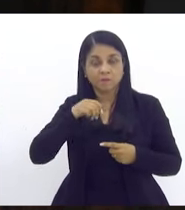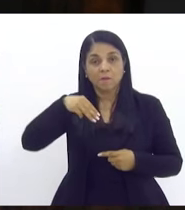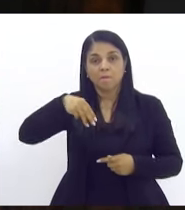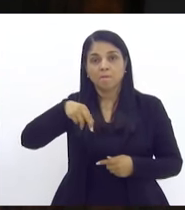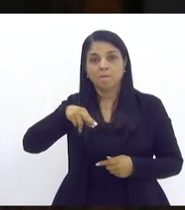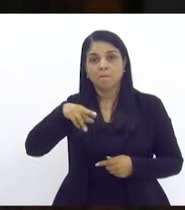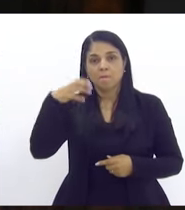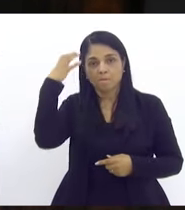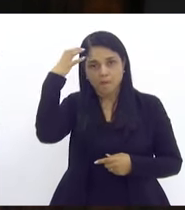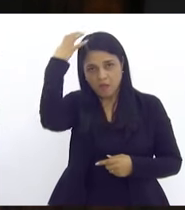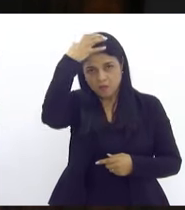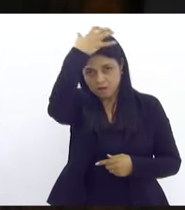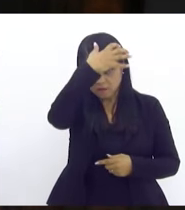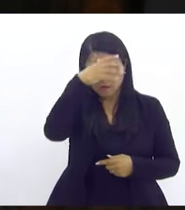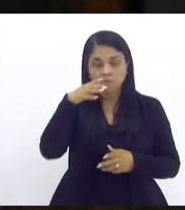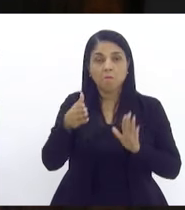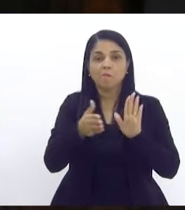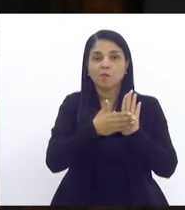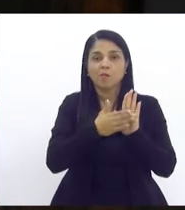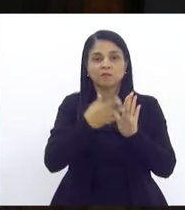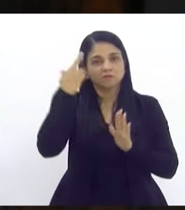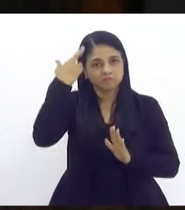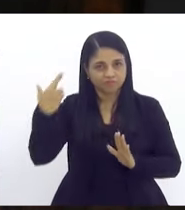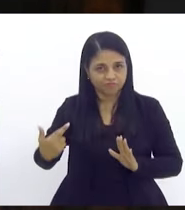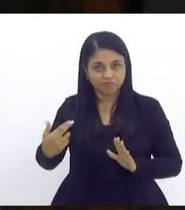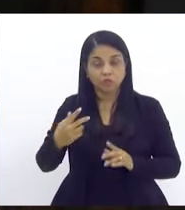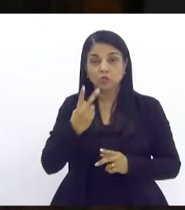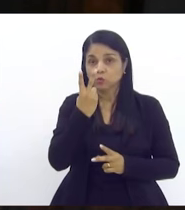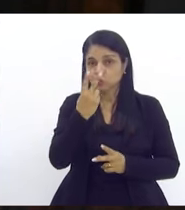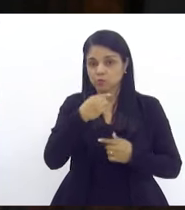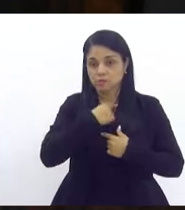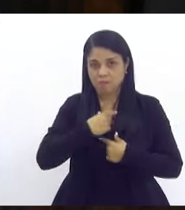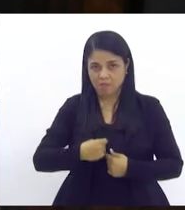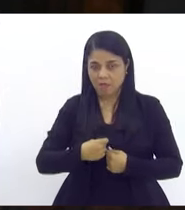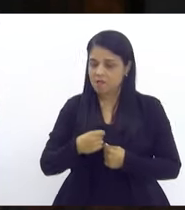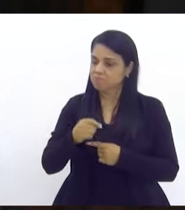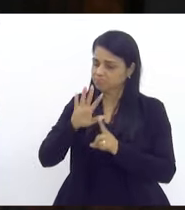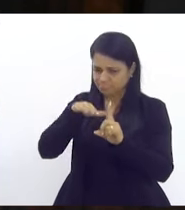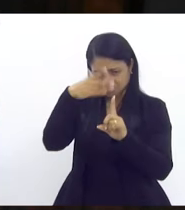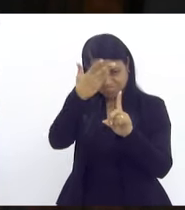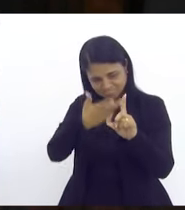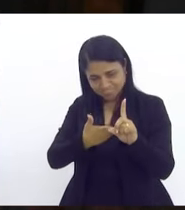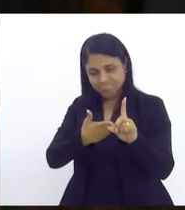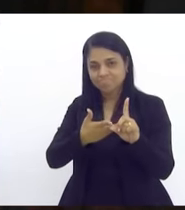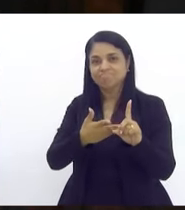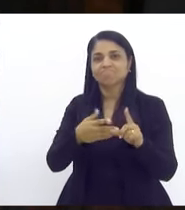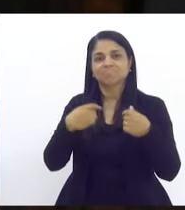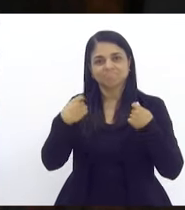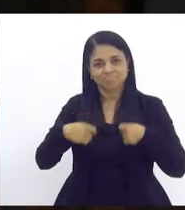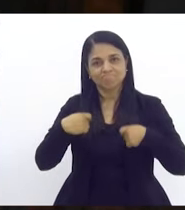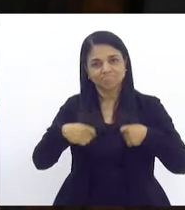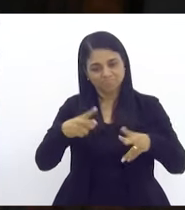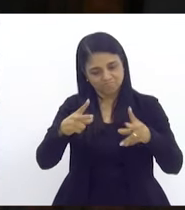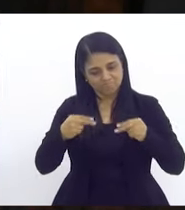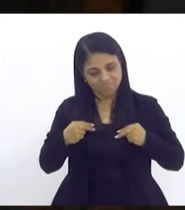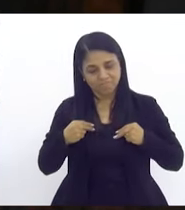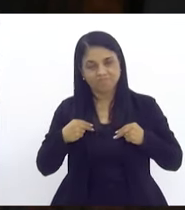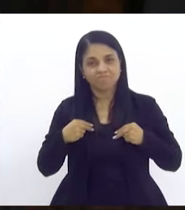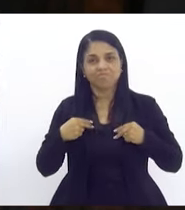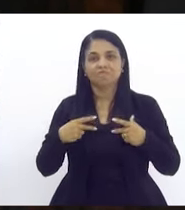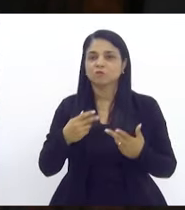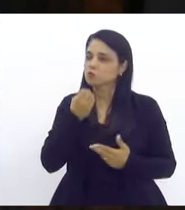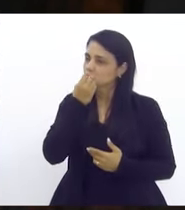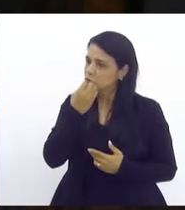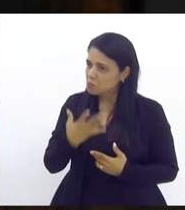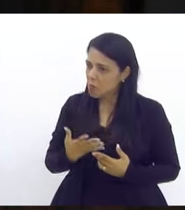Franco, proposta da deputada Renata. A senhora merece essas honrarias, a senhora merece tudo de